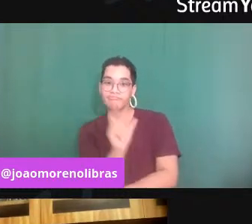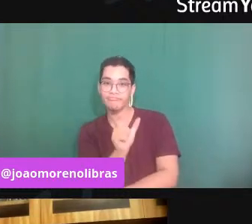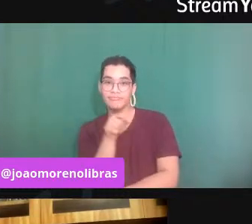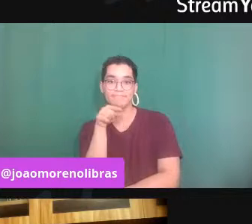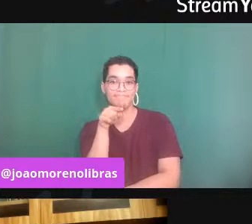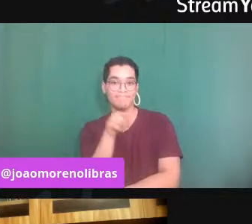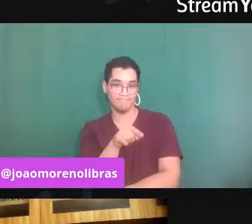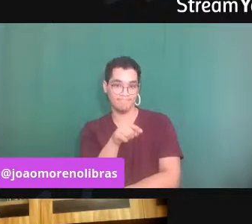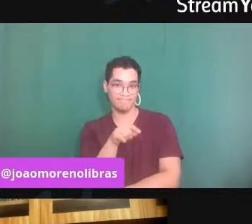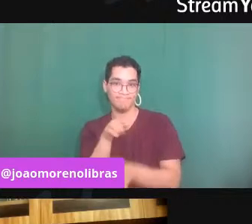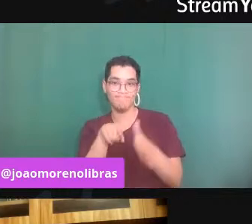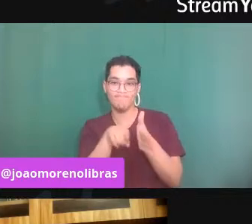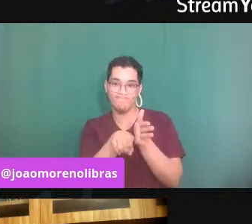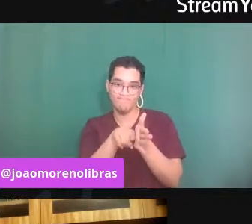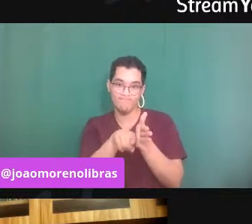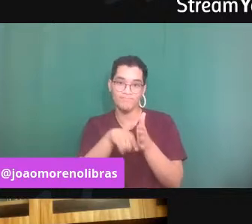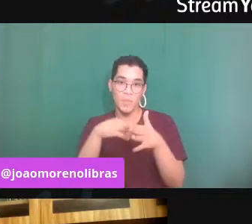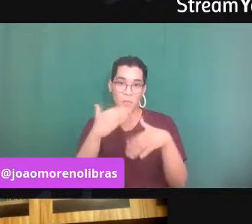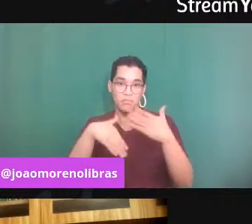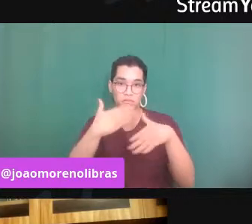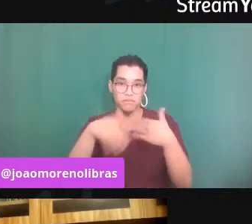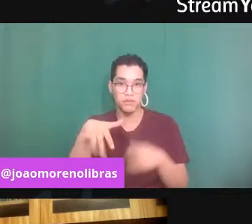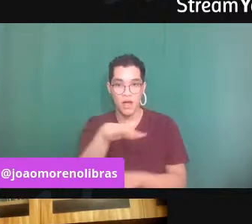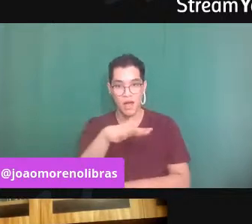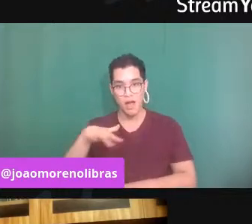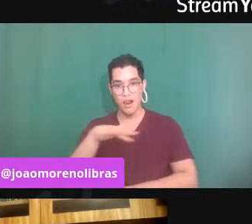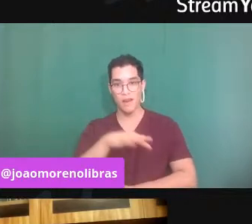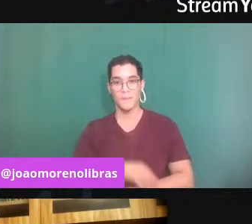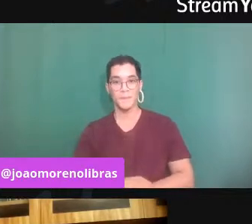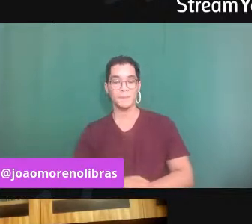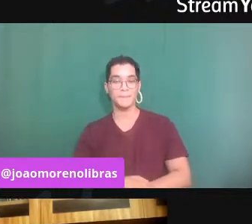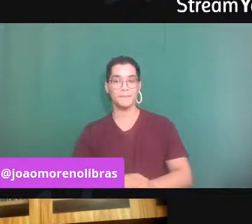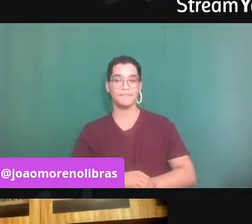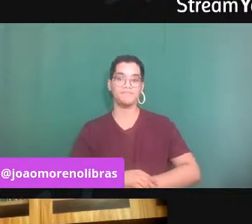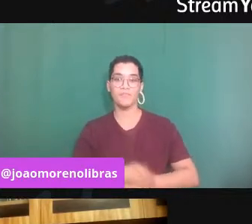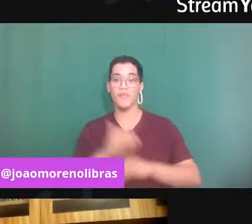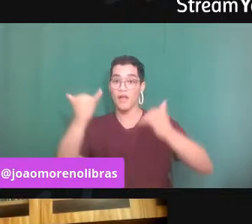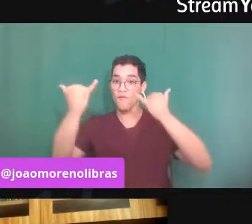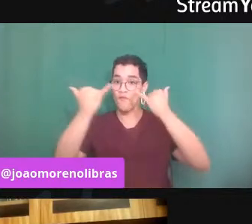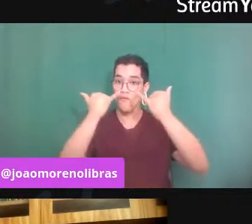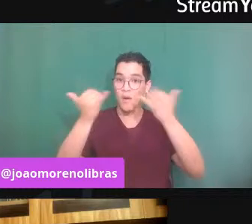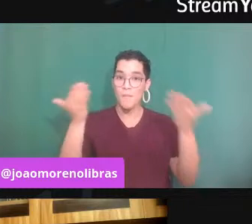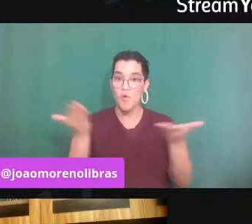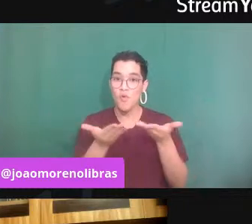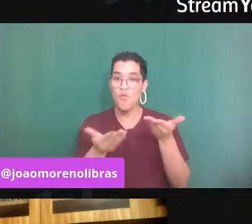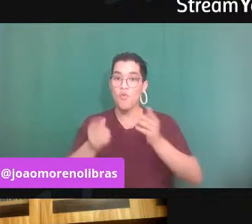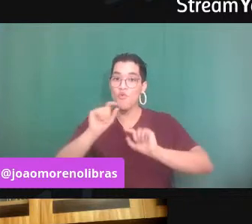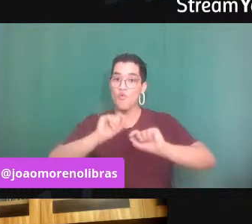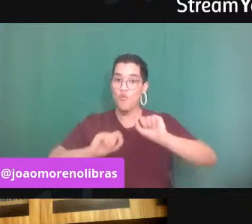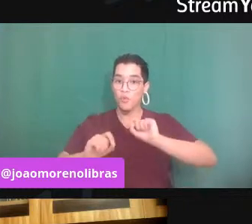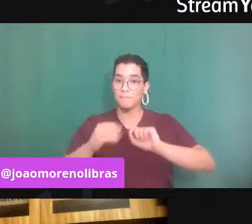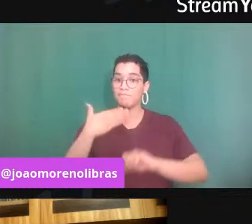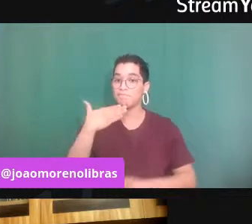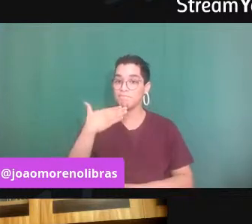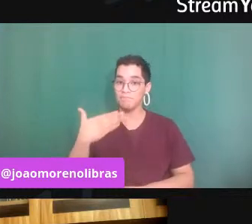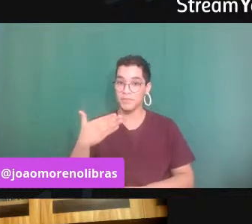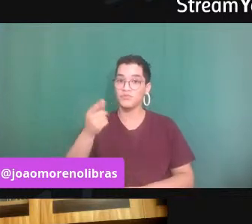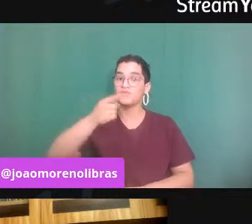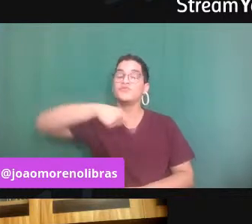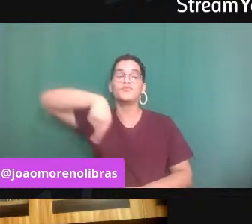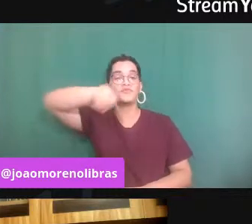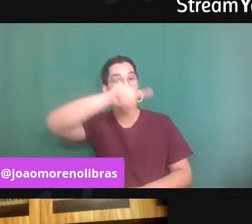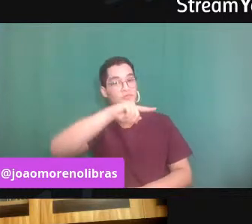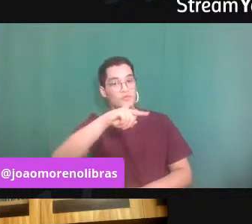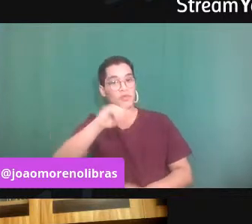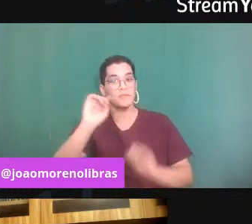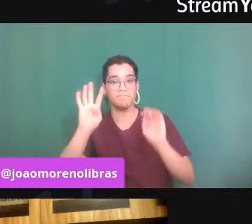desenvolvidos nessa área. E como informes, nesta tarde, nós pedimos a todos que nos assistem que